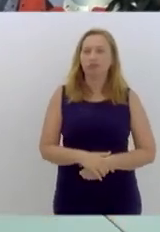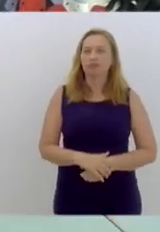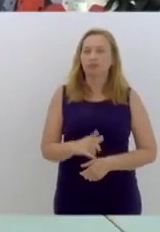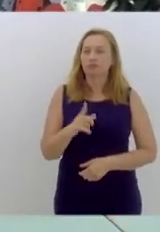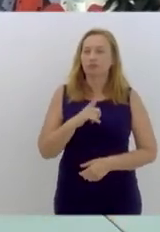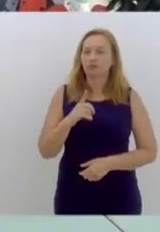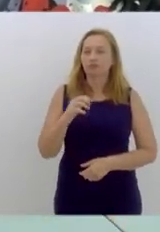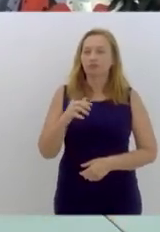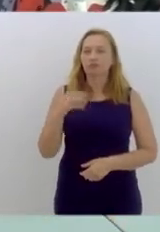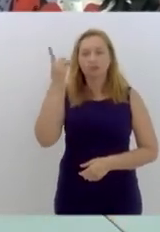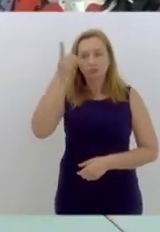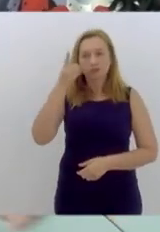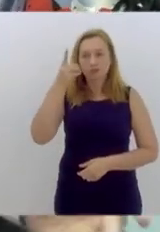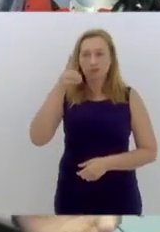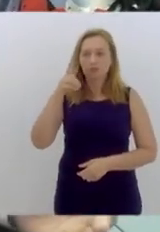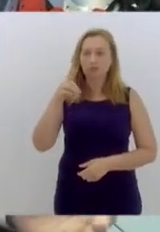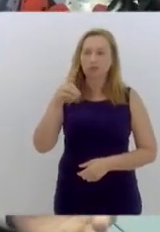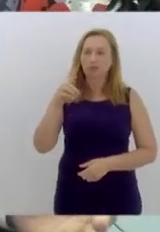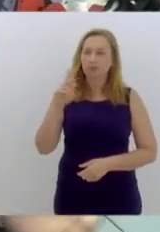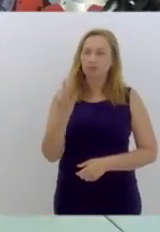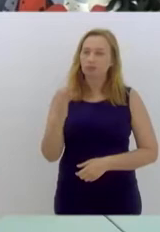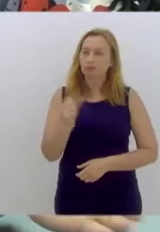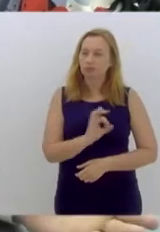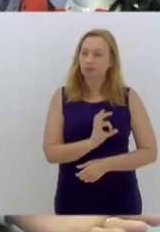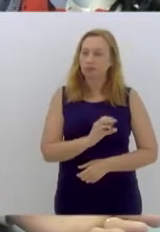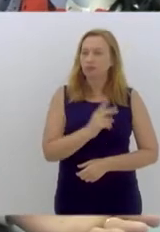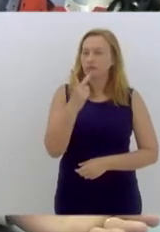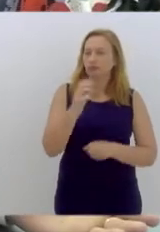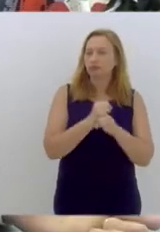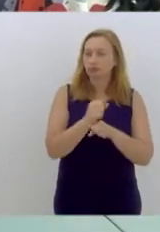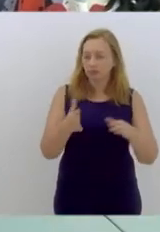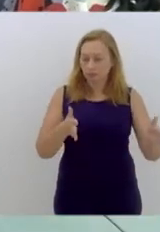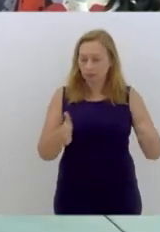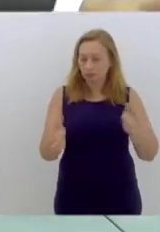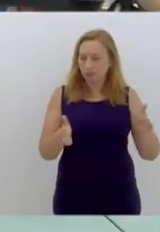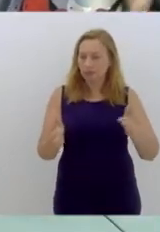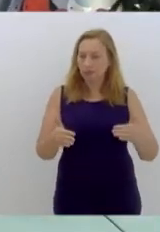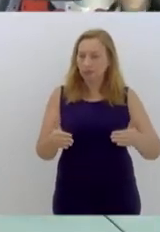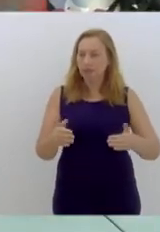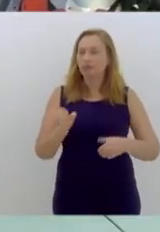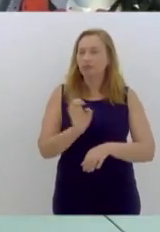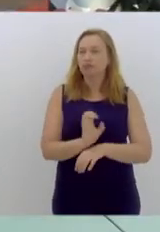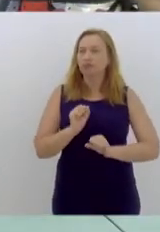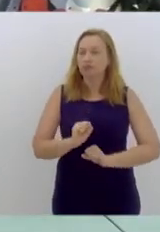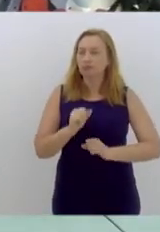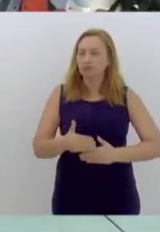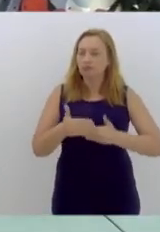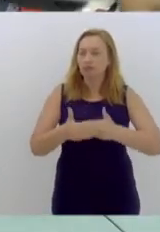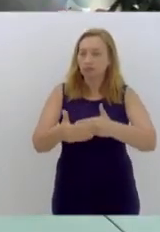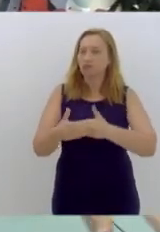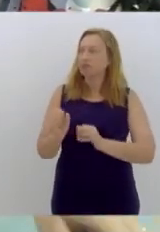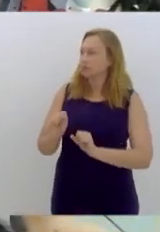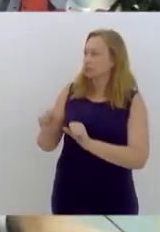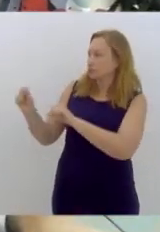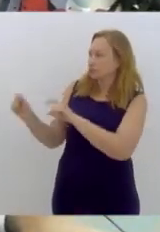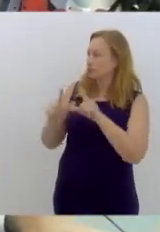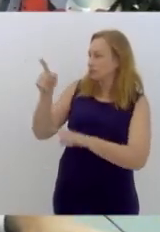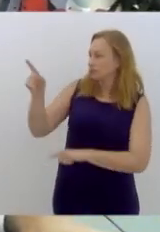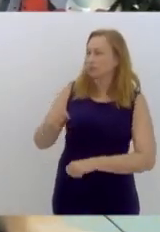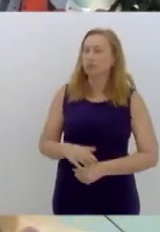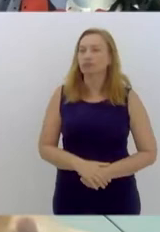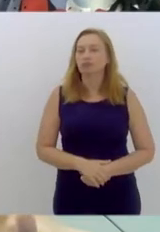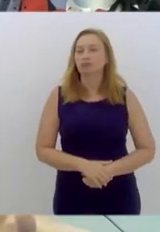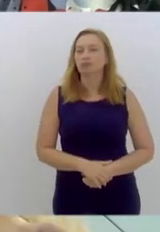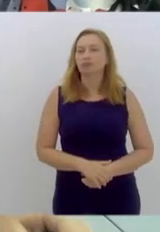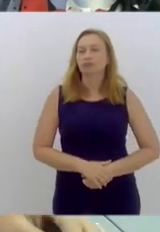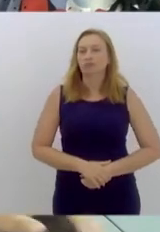deputada Marta Rocha, 2 anos de prazo para que o Estado pudesse avançar. Falando isso, se puder colocar a apresentação, só